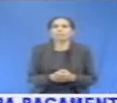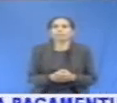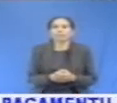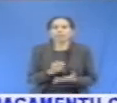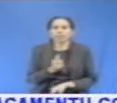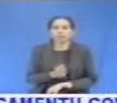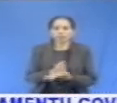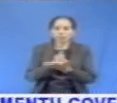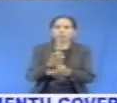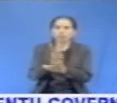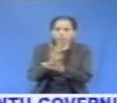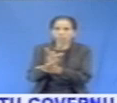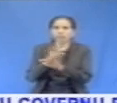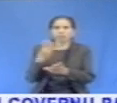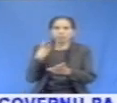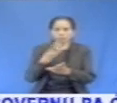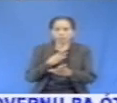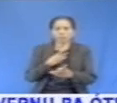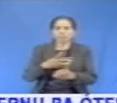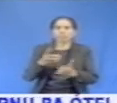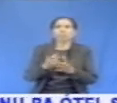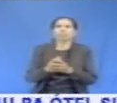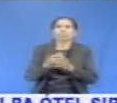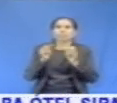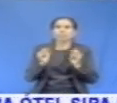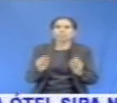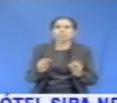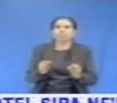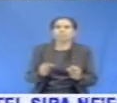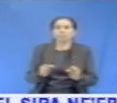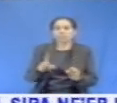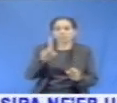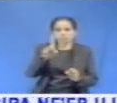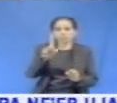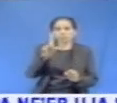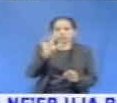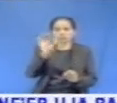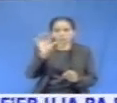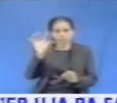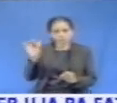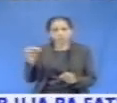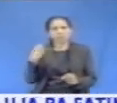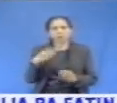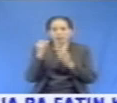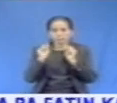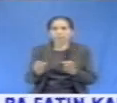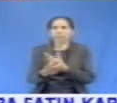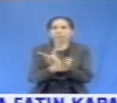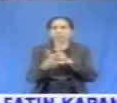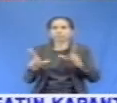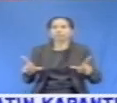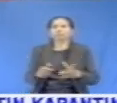assegura que até ita, ia 99, e também resta algum ano. Presença Xanana Guzmão e a